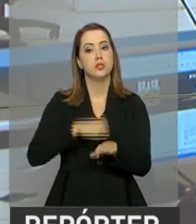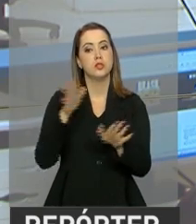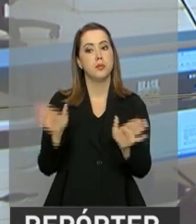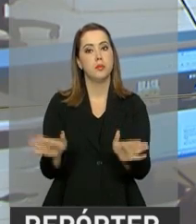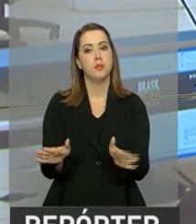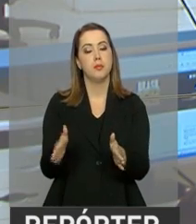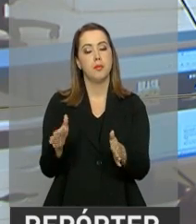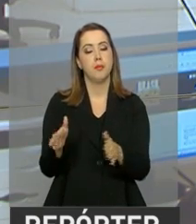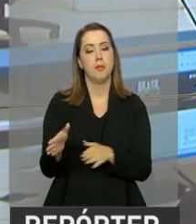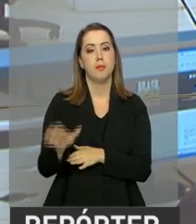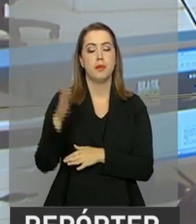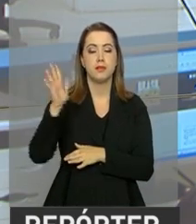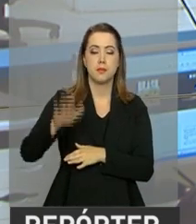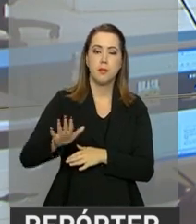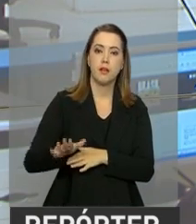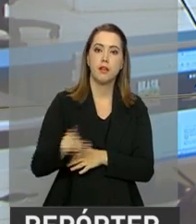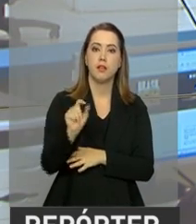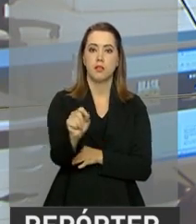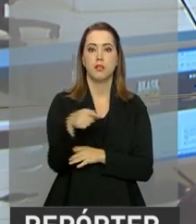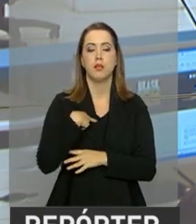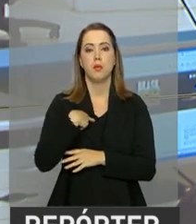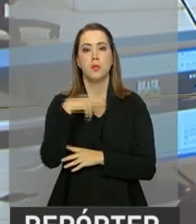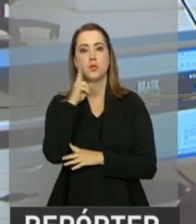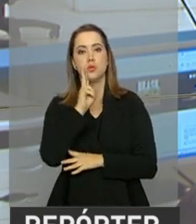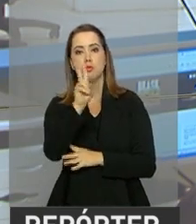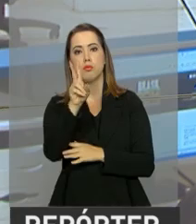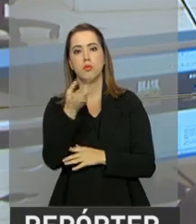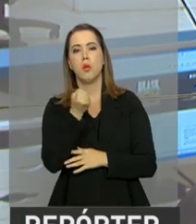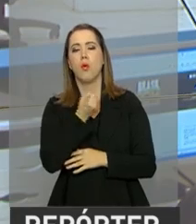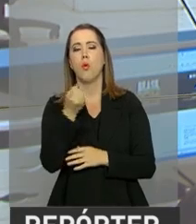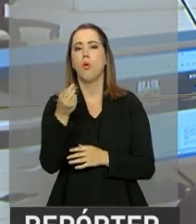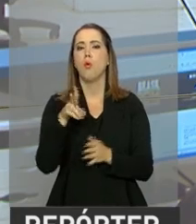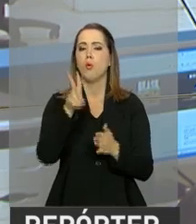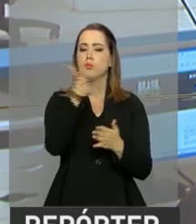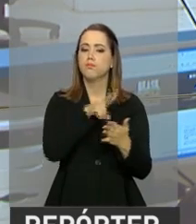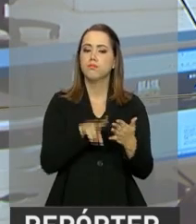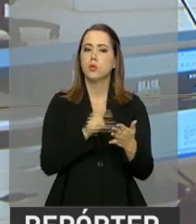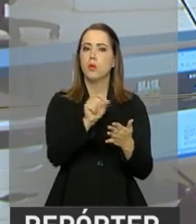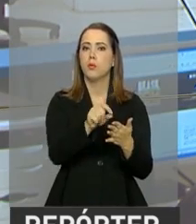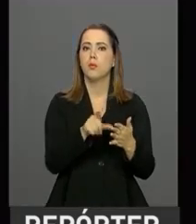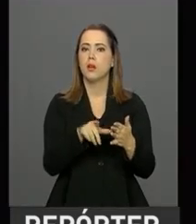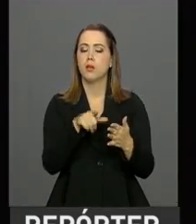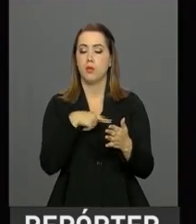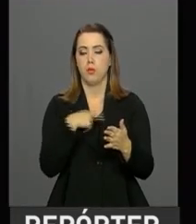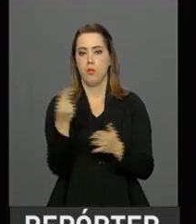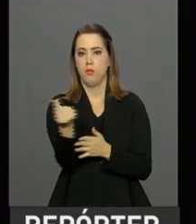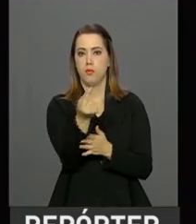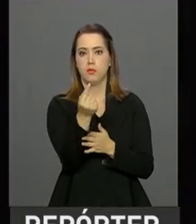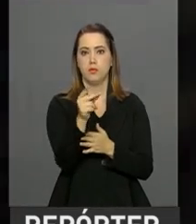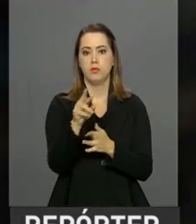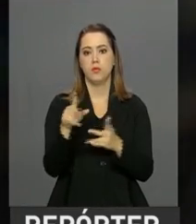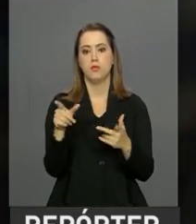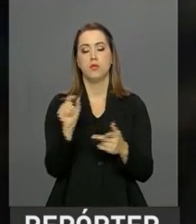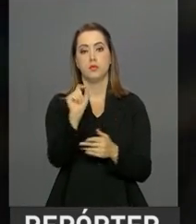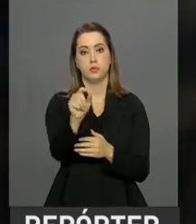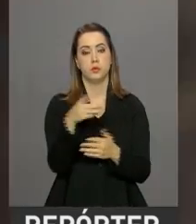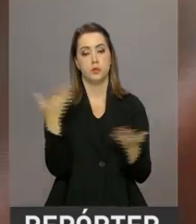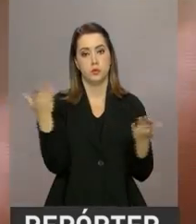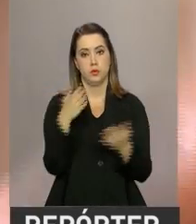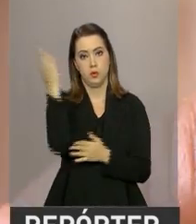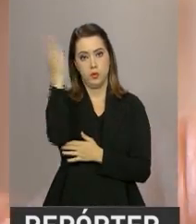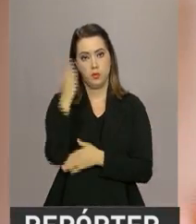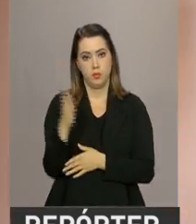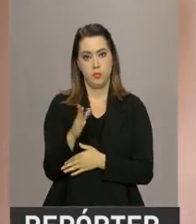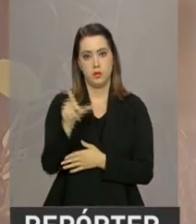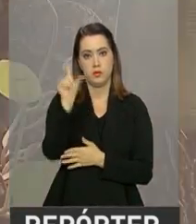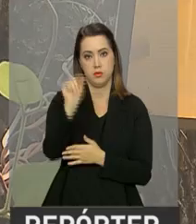poder optar por uma conta de luz com preço flexível, a chamada tarifa branca. Com esse novo regime de cobrança, o brasileiro vai